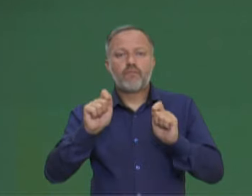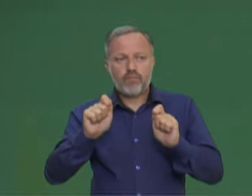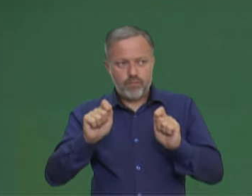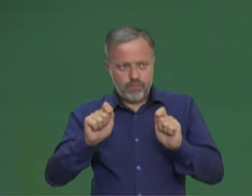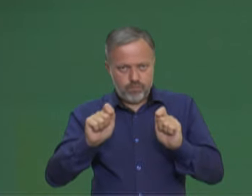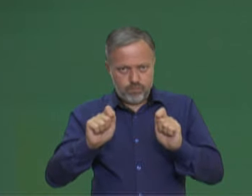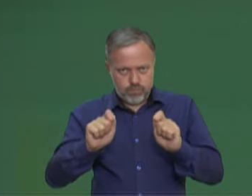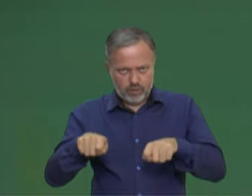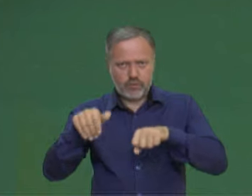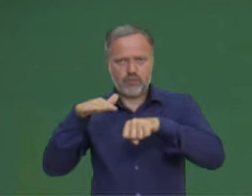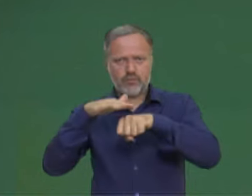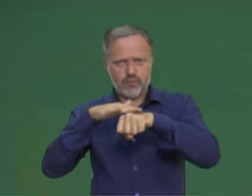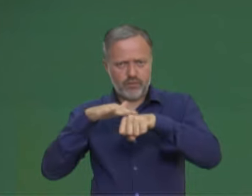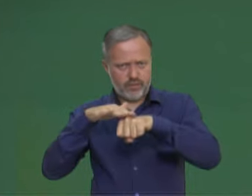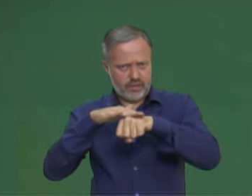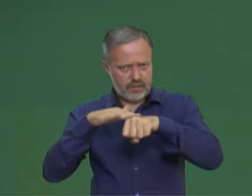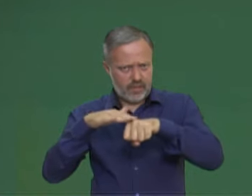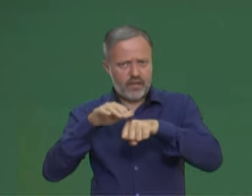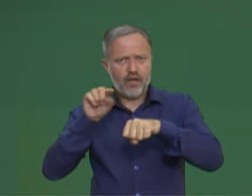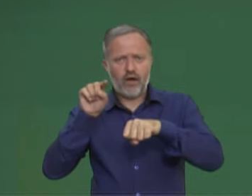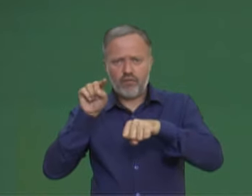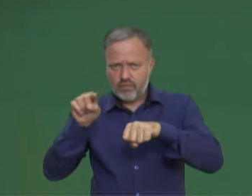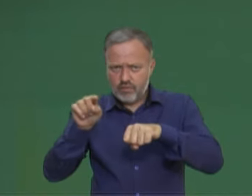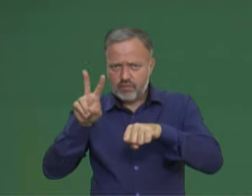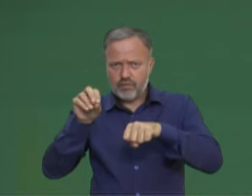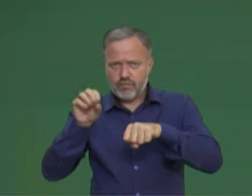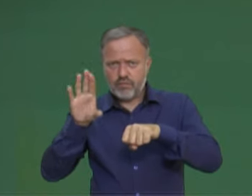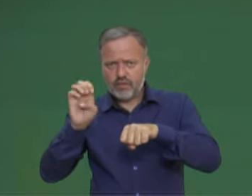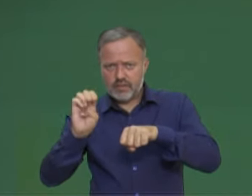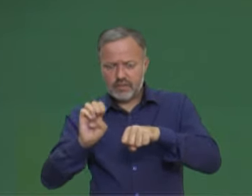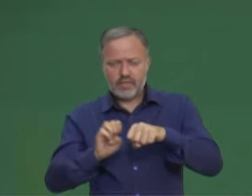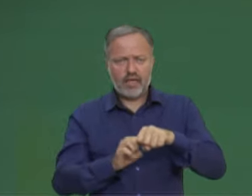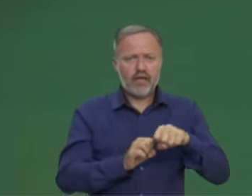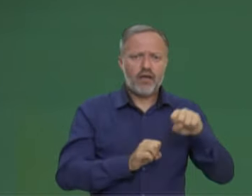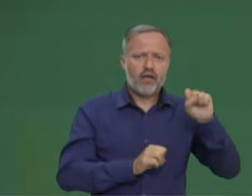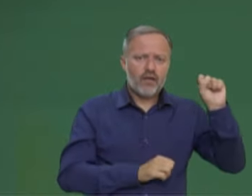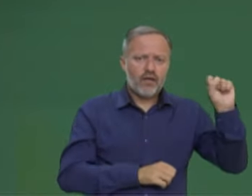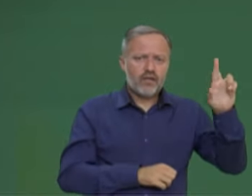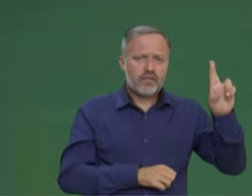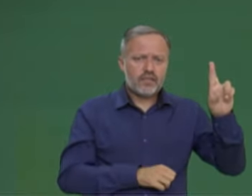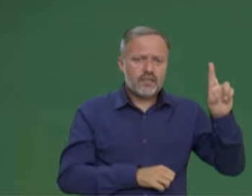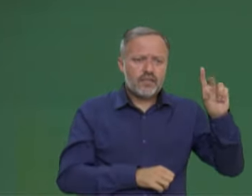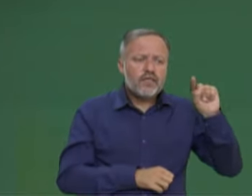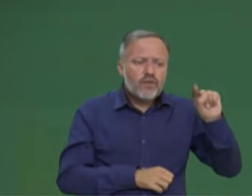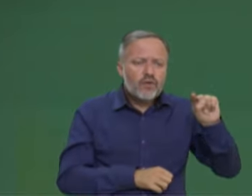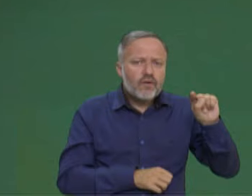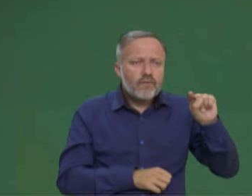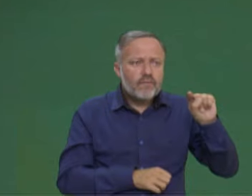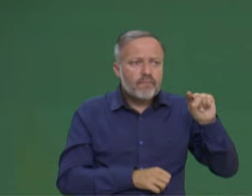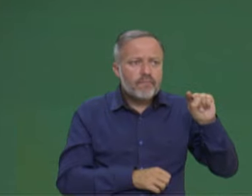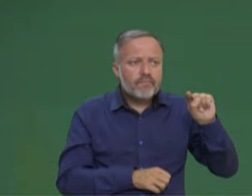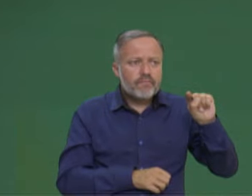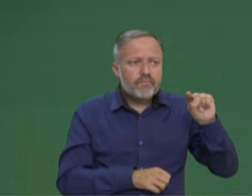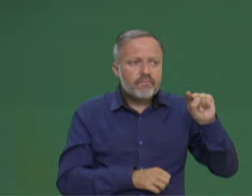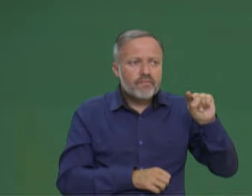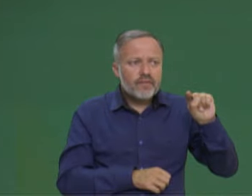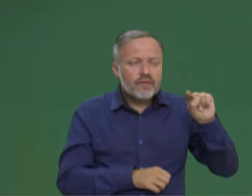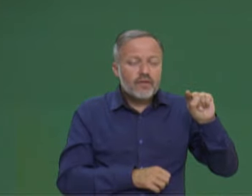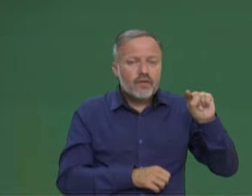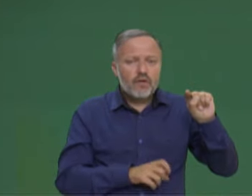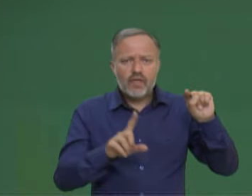não quer que você a trate como você, né, assim como senhor, senhora, de maneira formal, ela vai falar, como nessa situação aqui, puedo